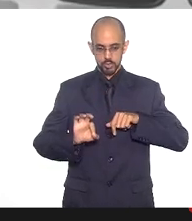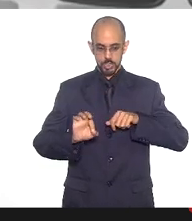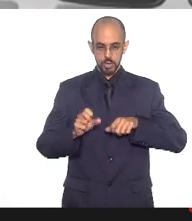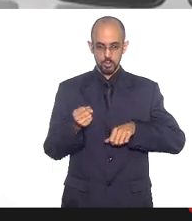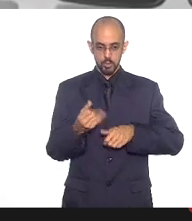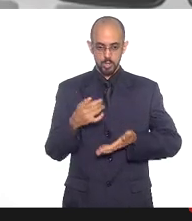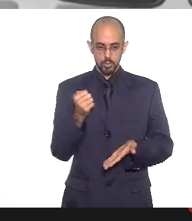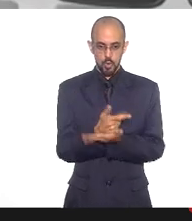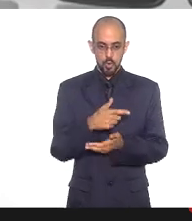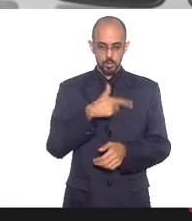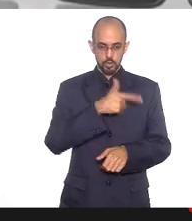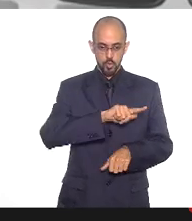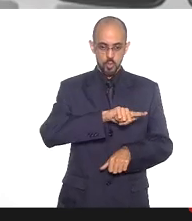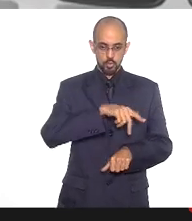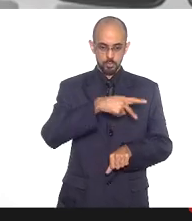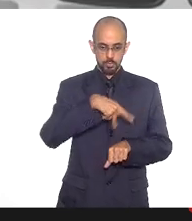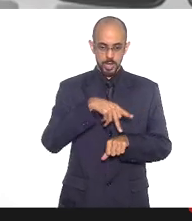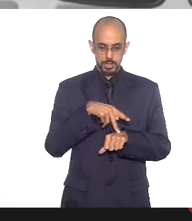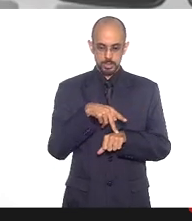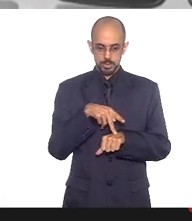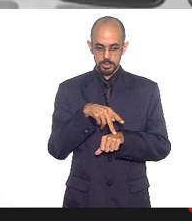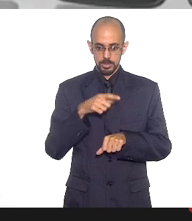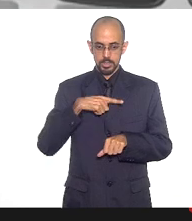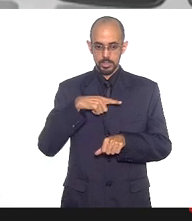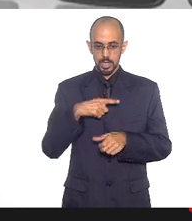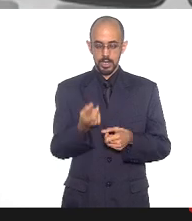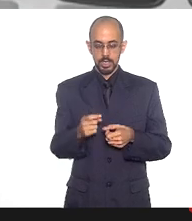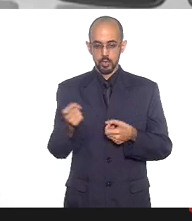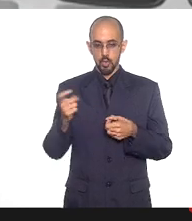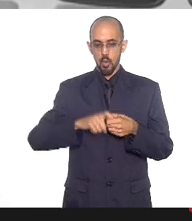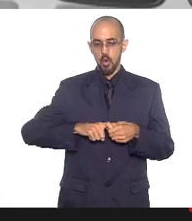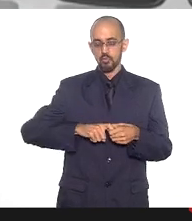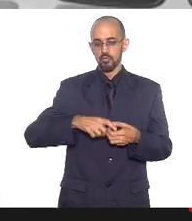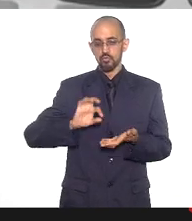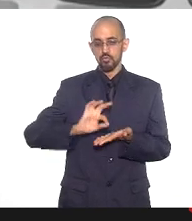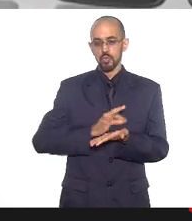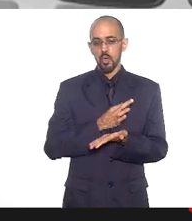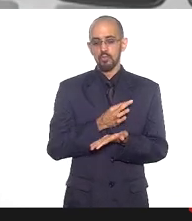importação, conforme definido no